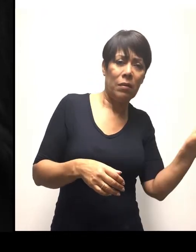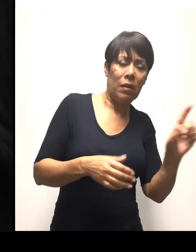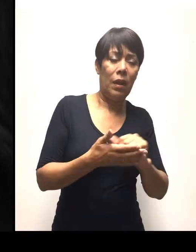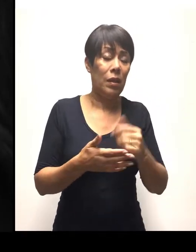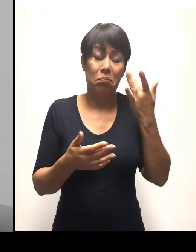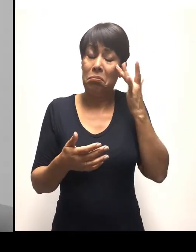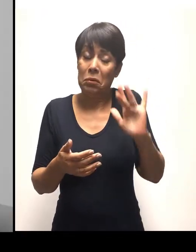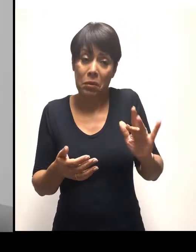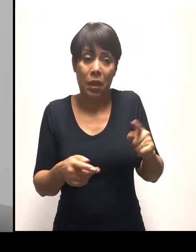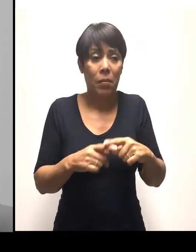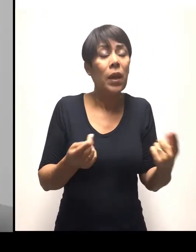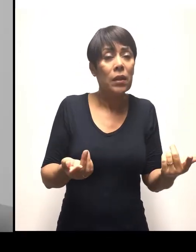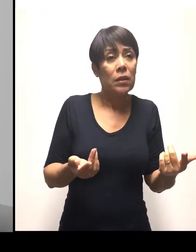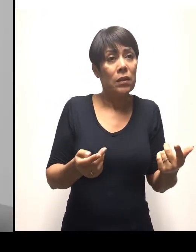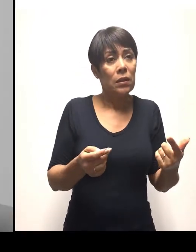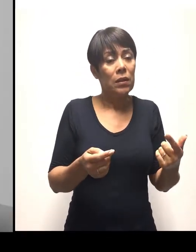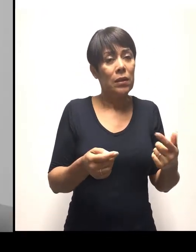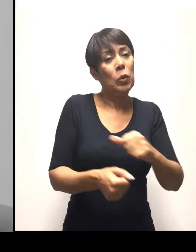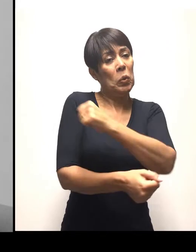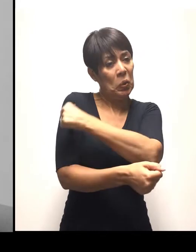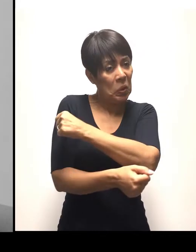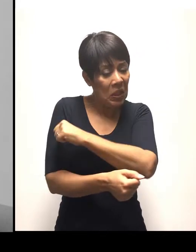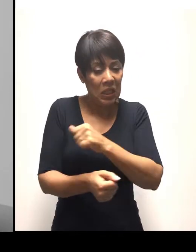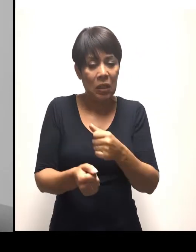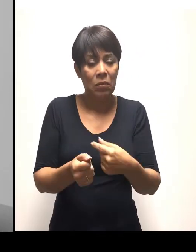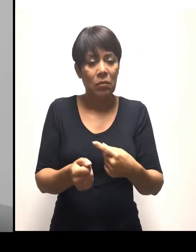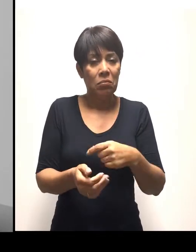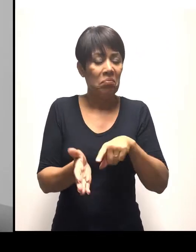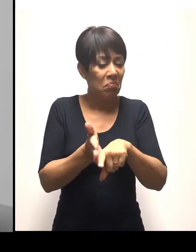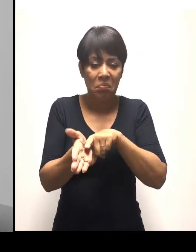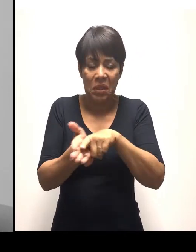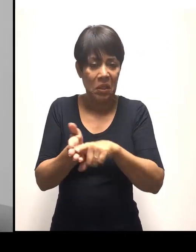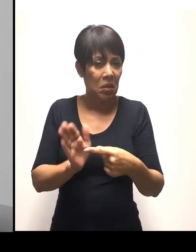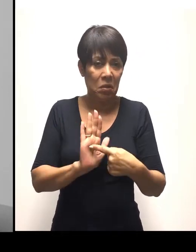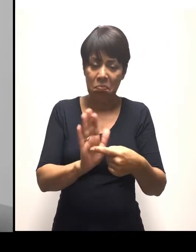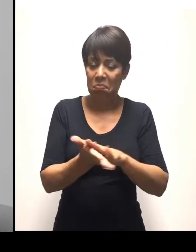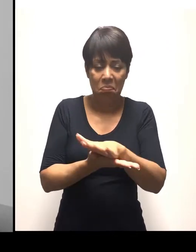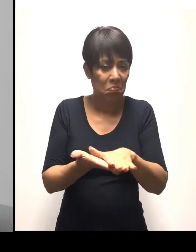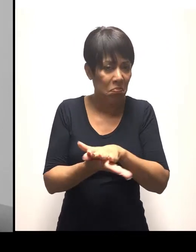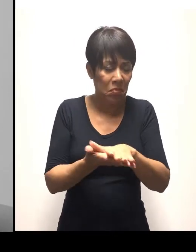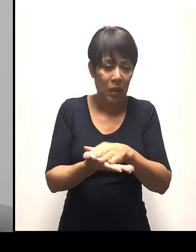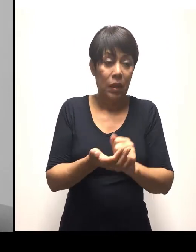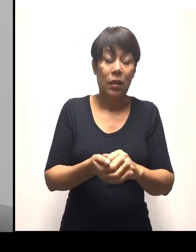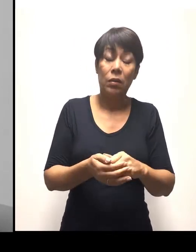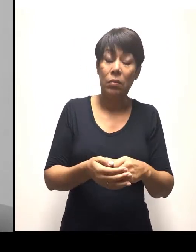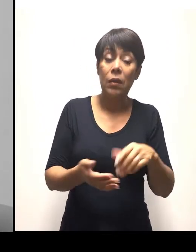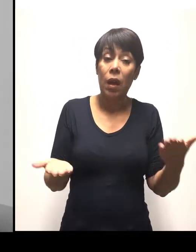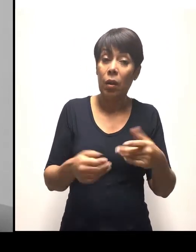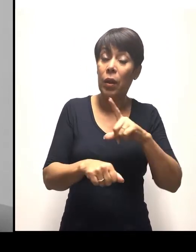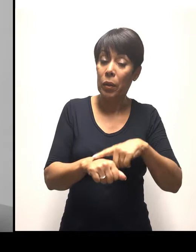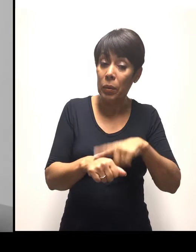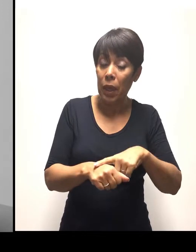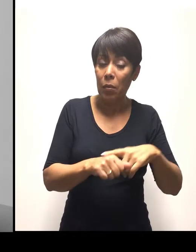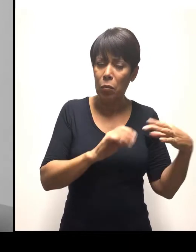sei. Mas, pelo menos no Rio, nas pesquisas, eu não vejo. Sim. Eu acho que é o momento da